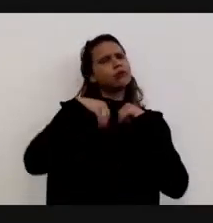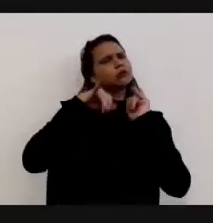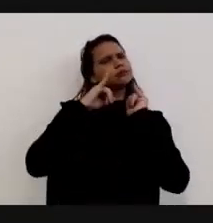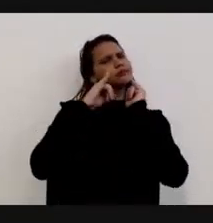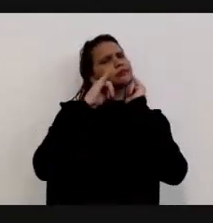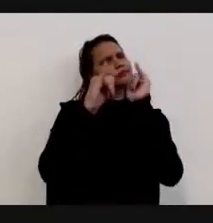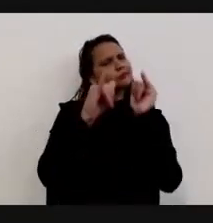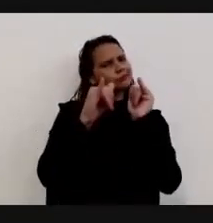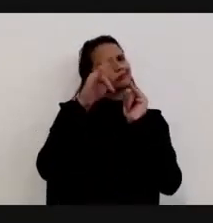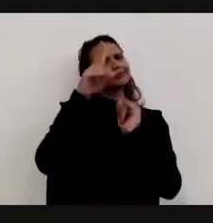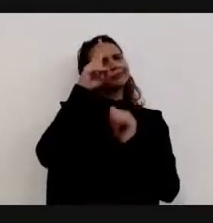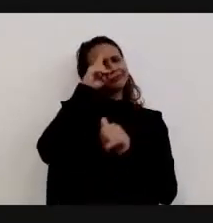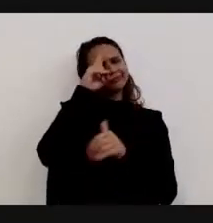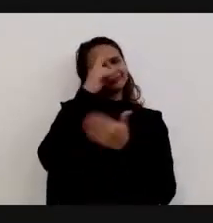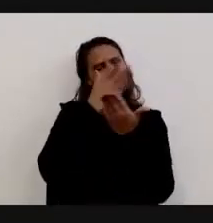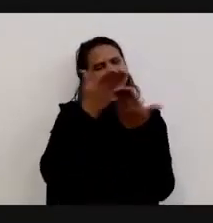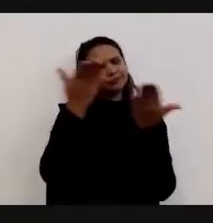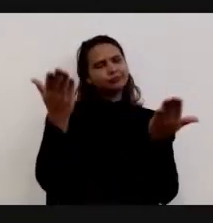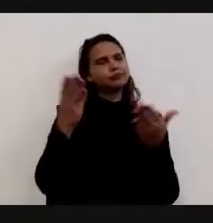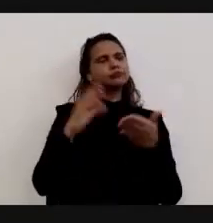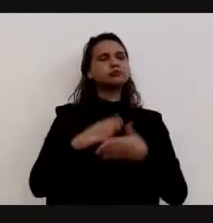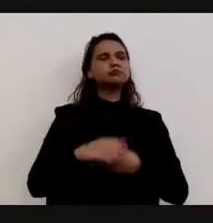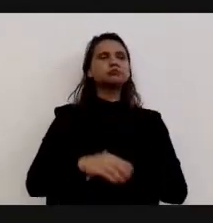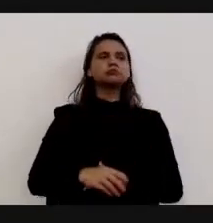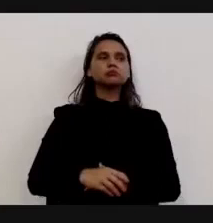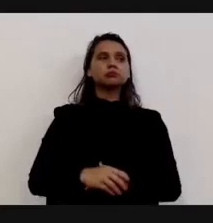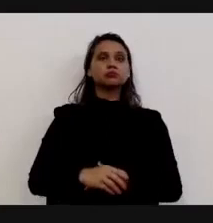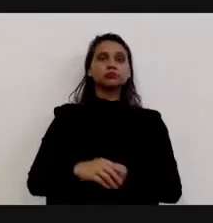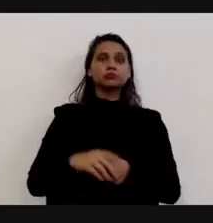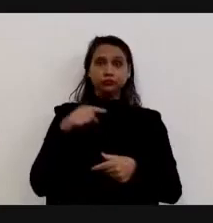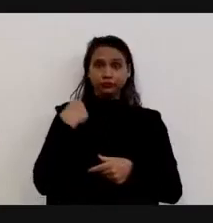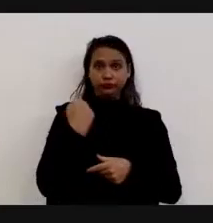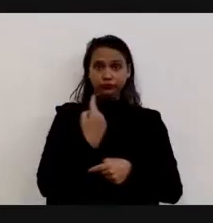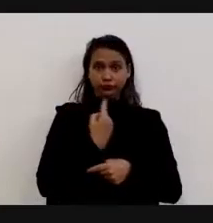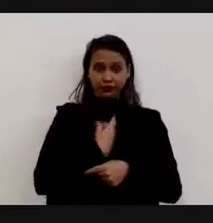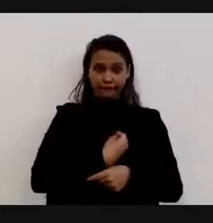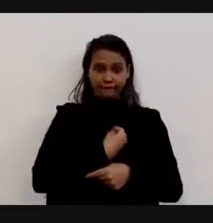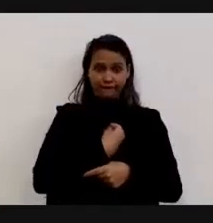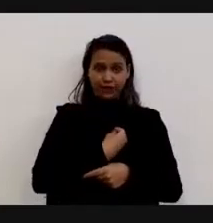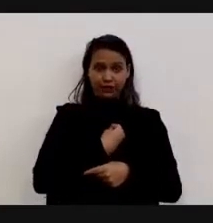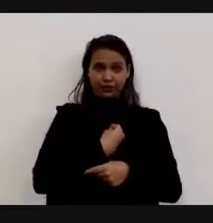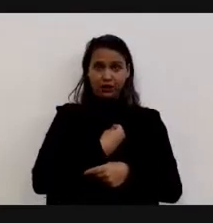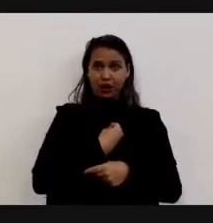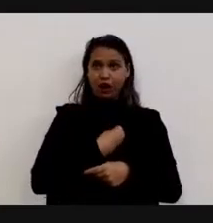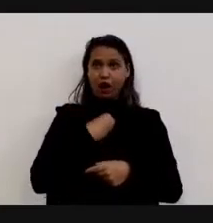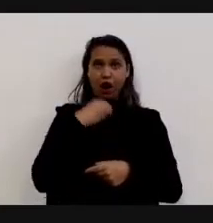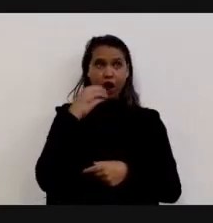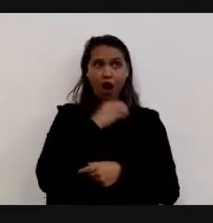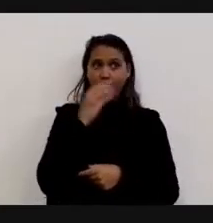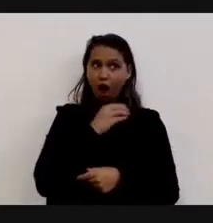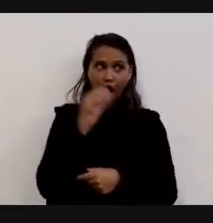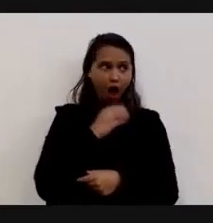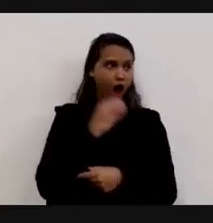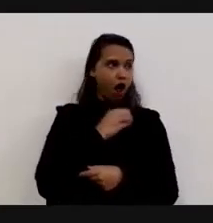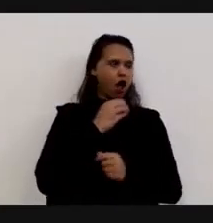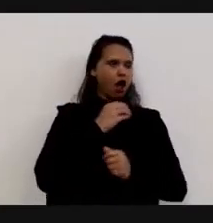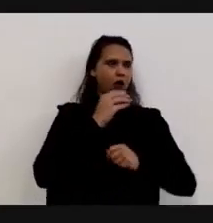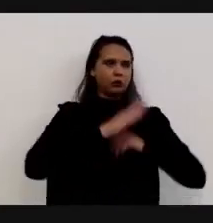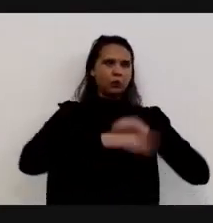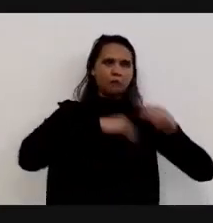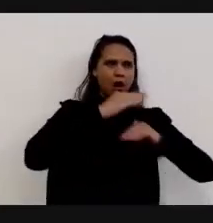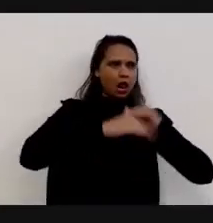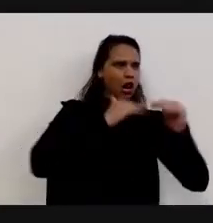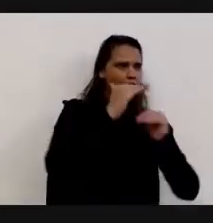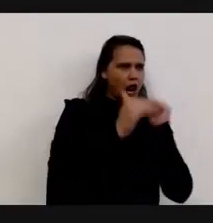relembrar a todos sobre isso. Essa aceleração que nós sofremos, aceleração, por exemplo, para produzir cada vez